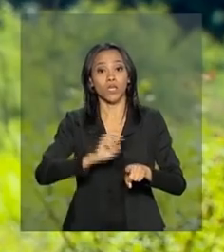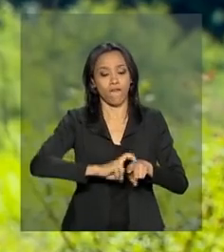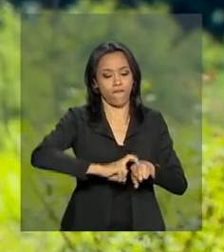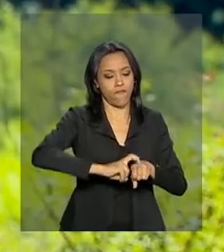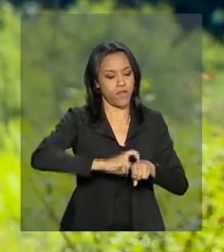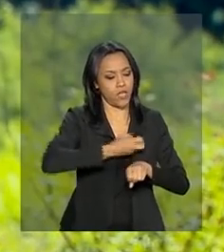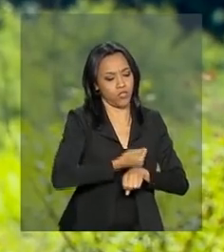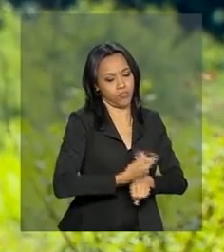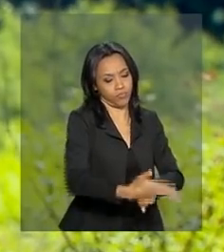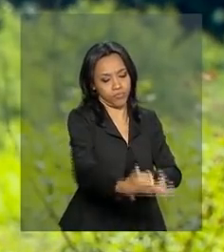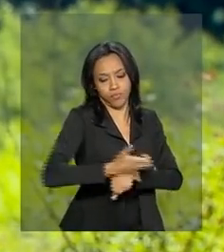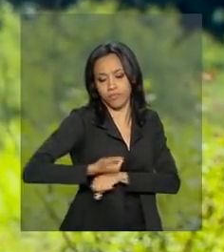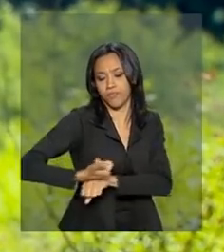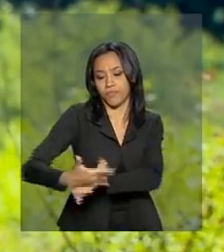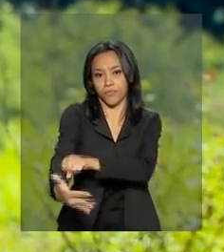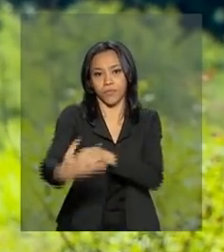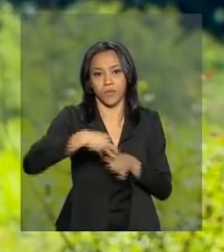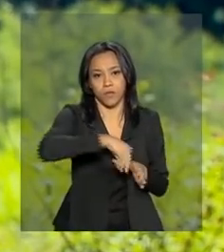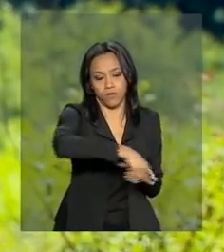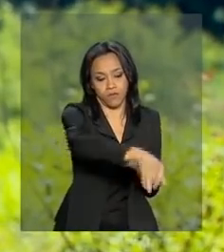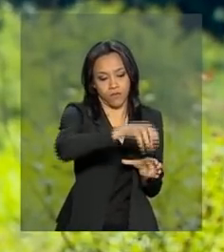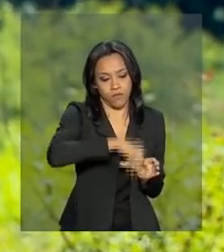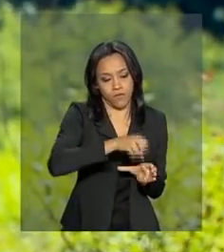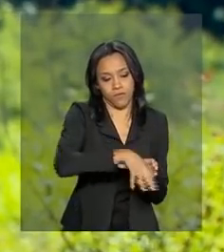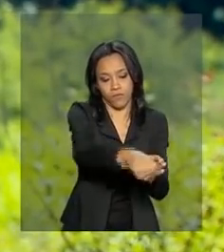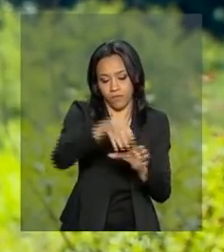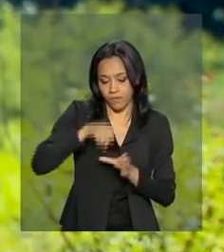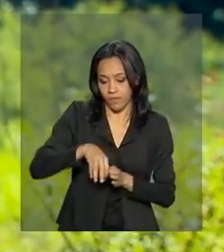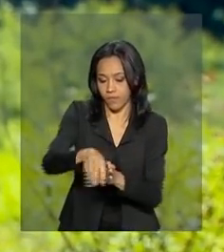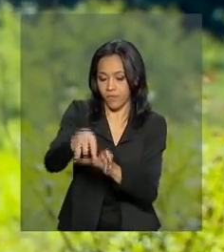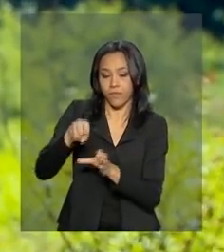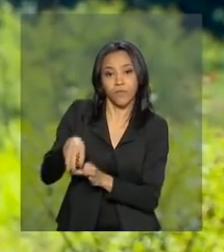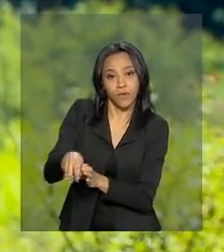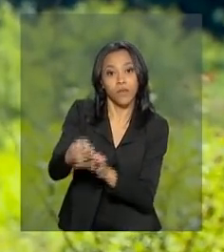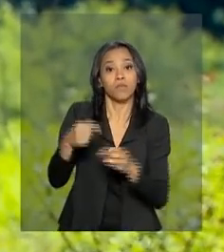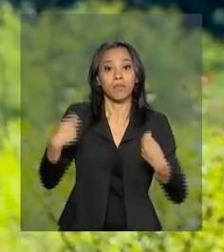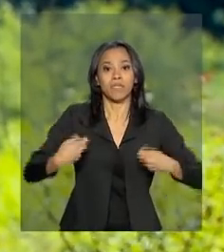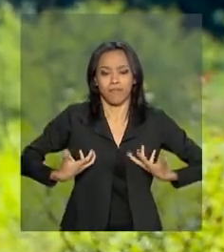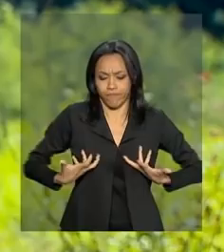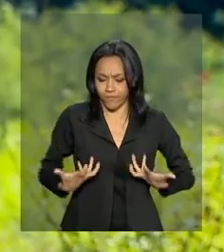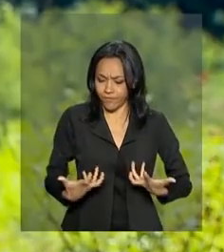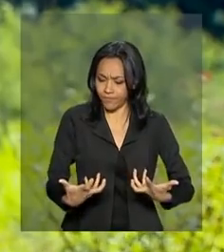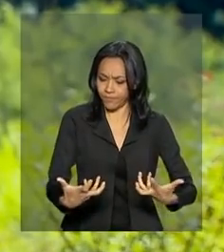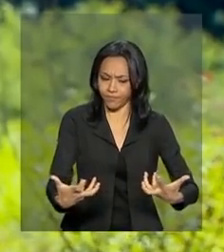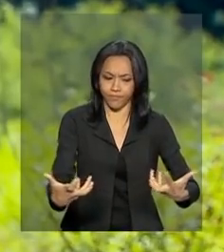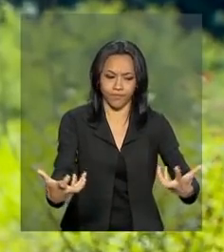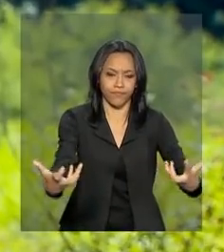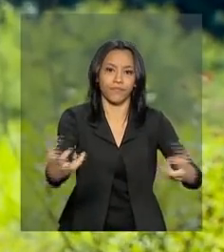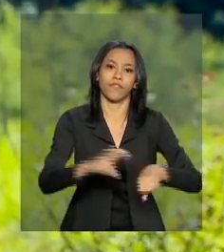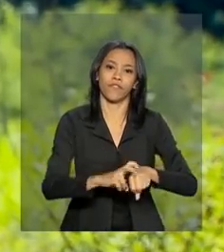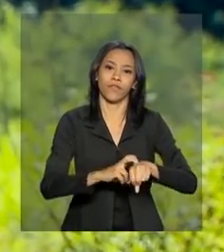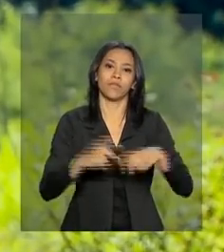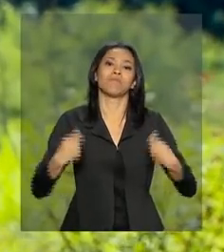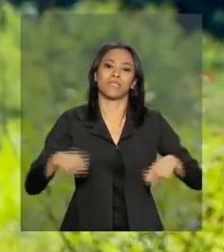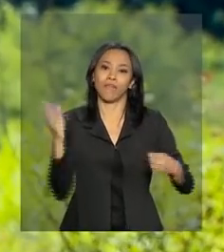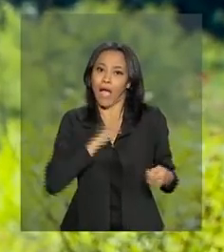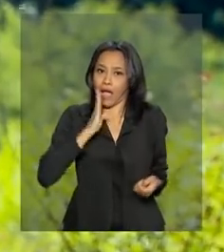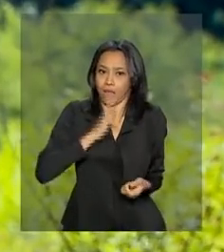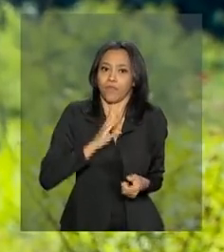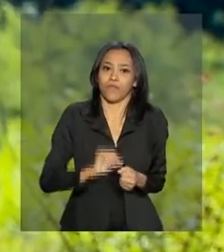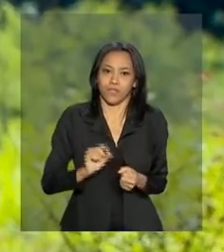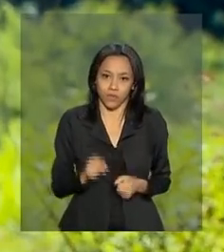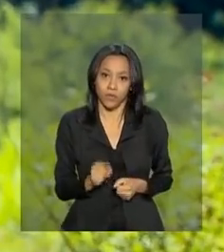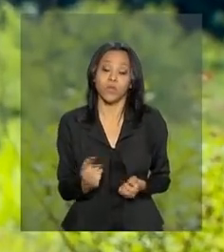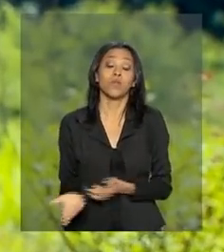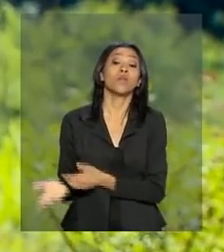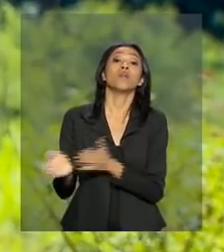através da semeadura de adubos verdes, gramíneas. Né? Então era necessário cobrir rapidamente esse solo.